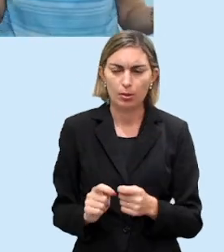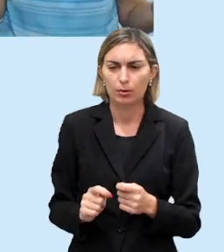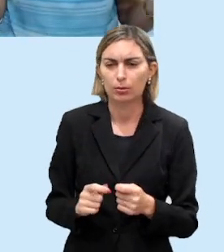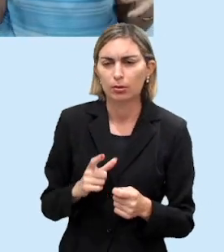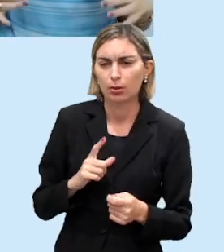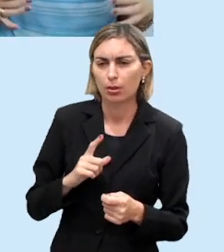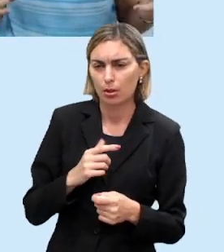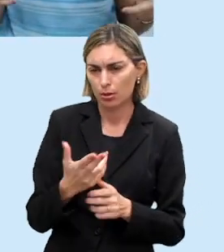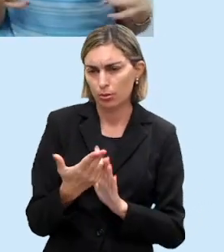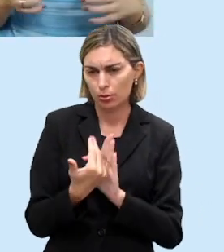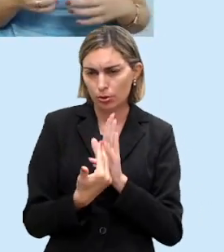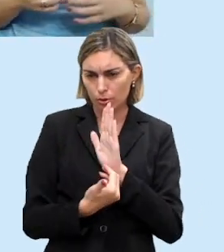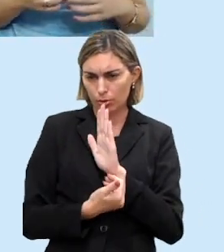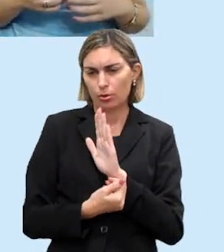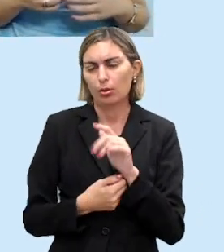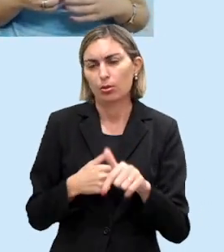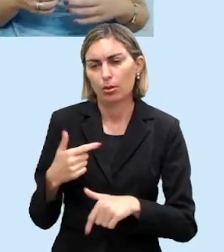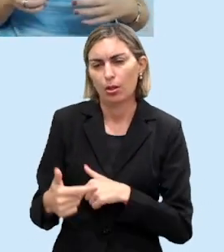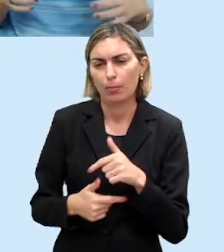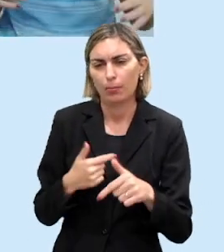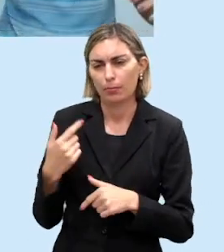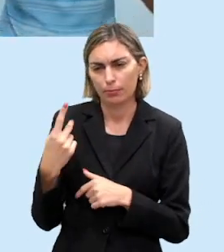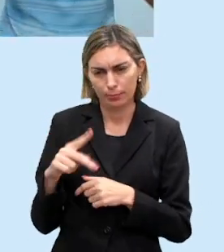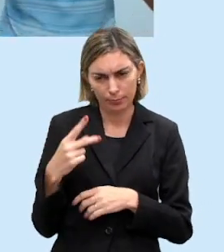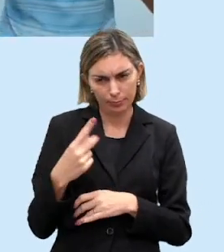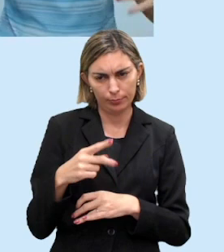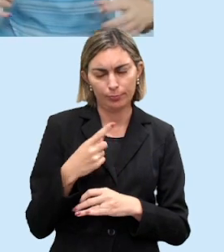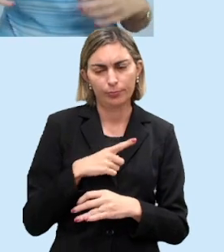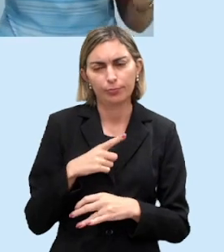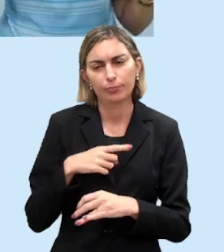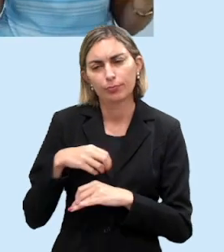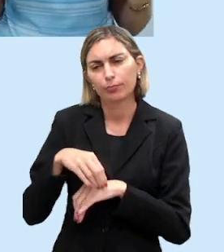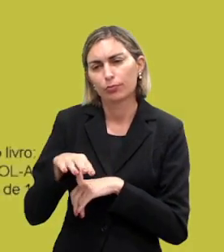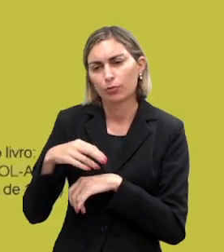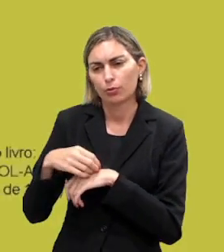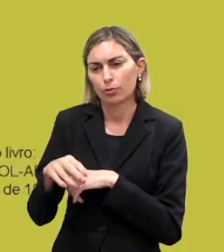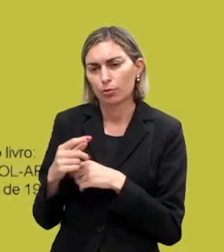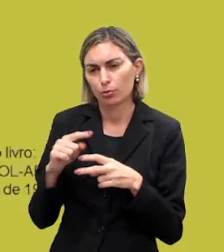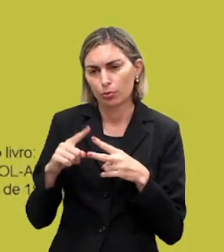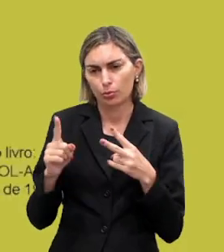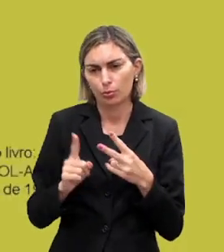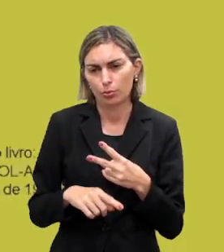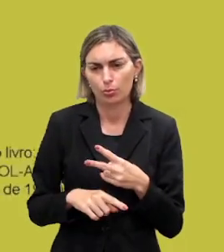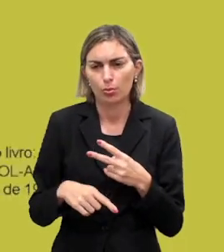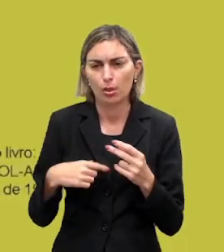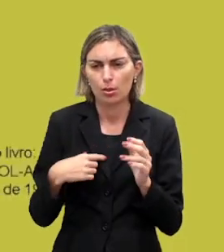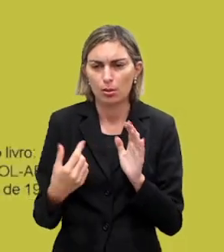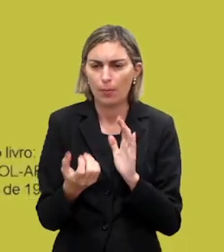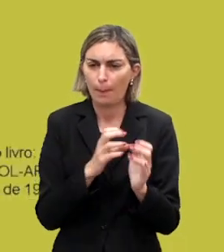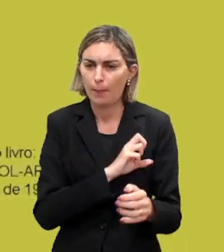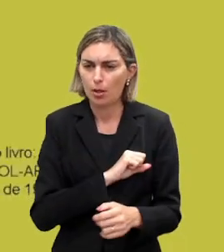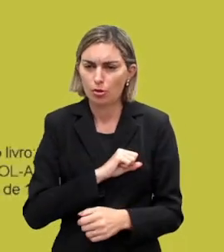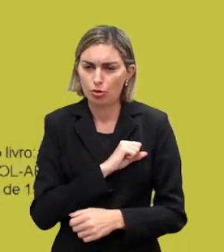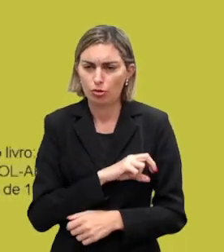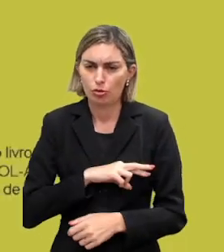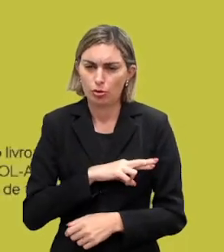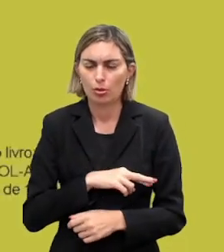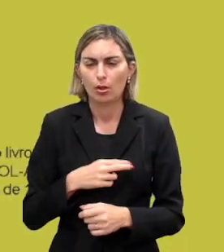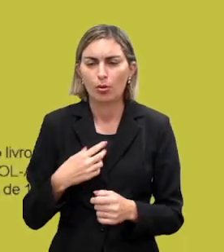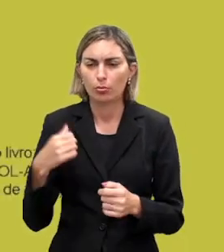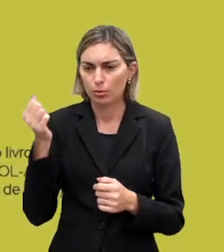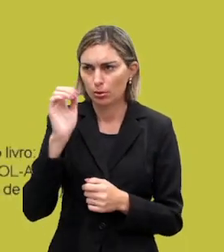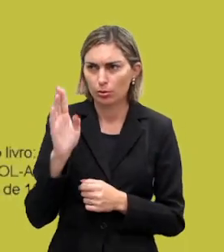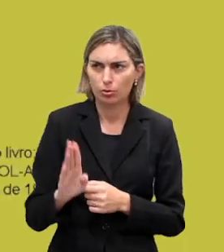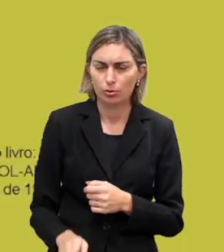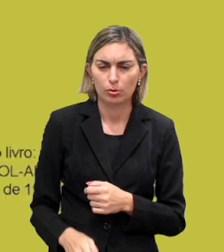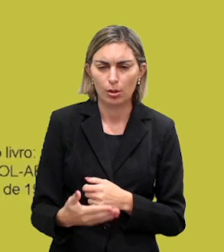O designer que trabalhou com ele, não é? Ele trouxe aí duas grandes paixões, não é? Nacionais, não é?